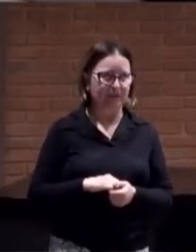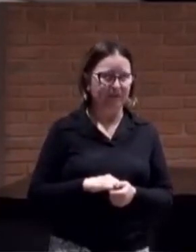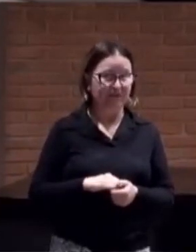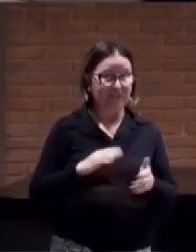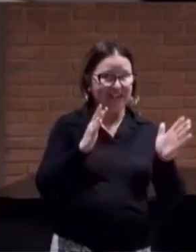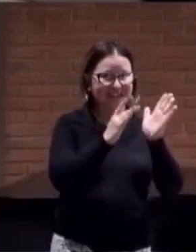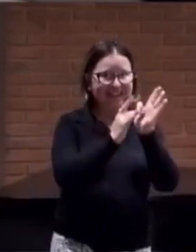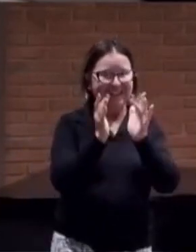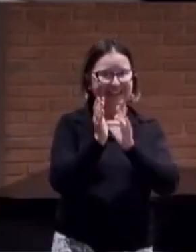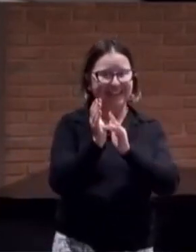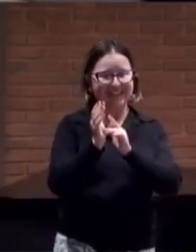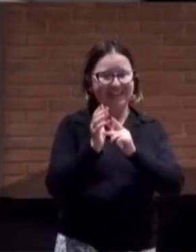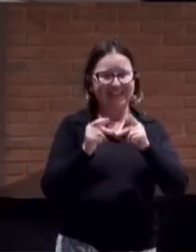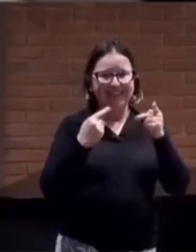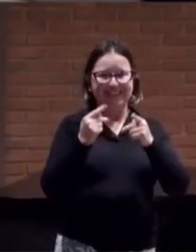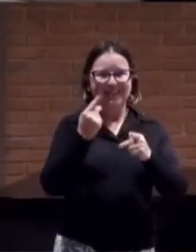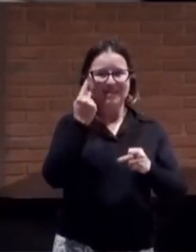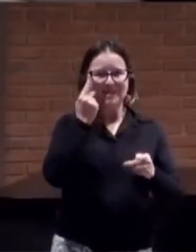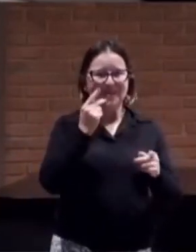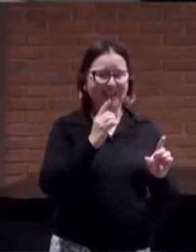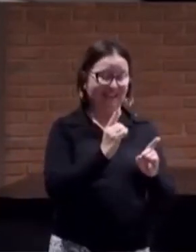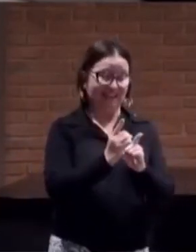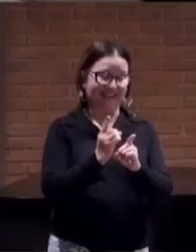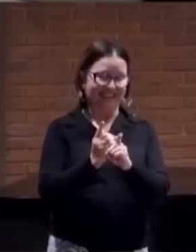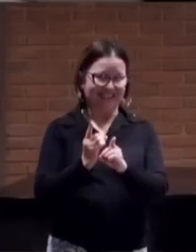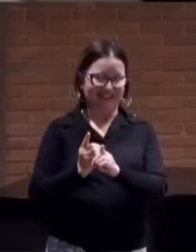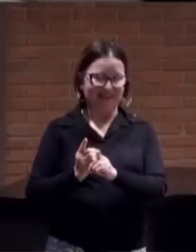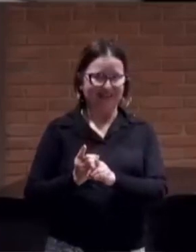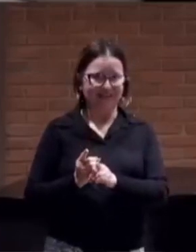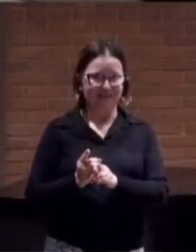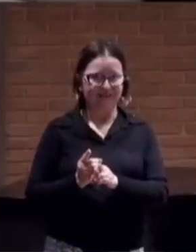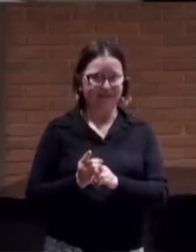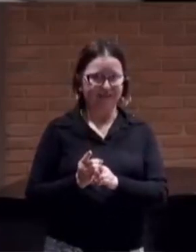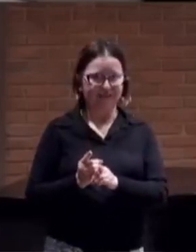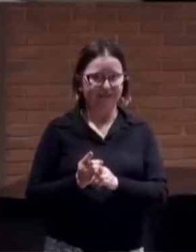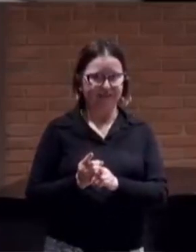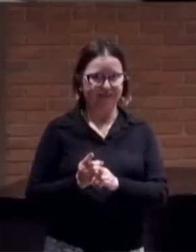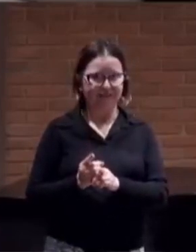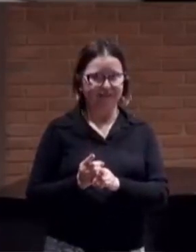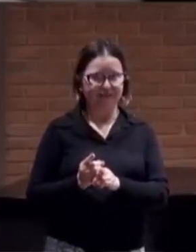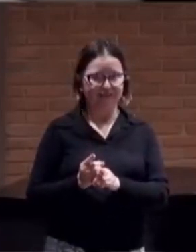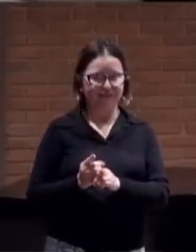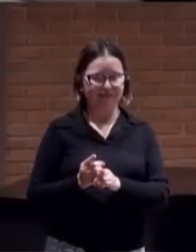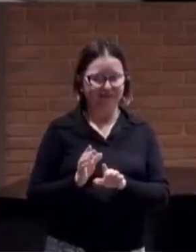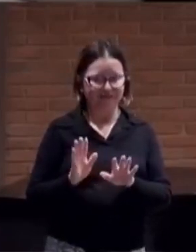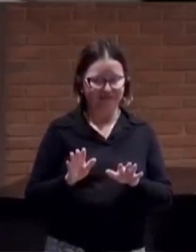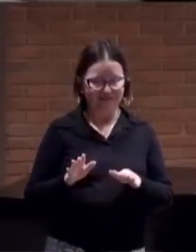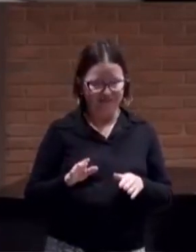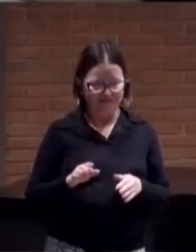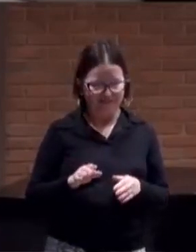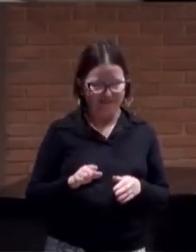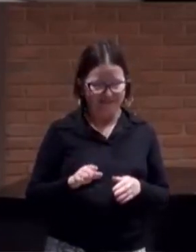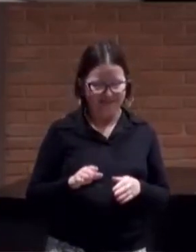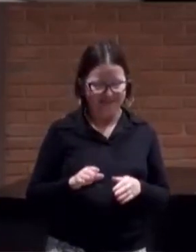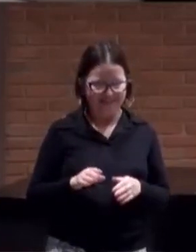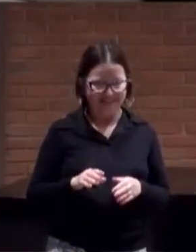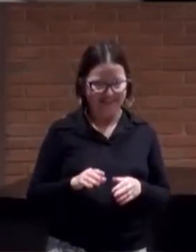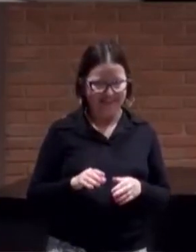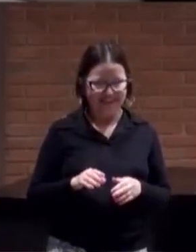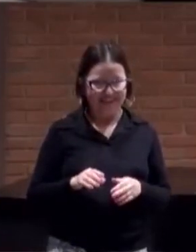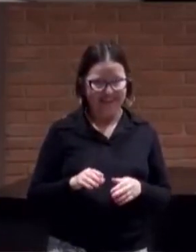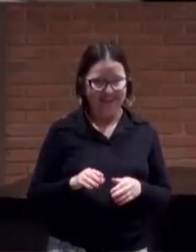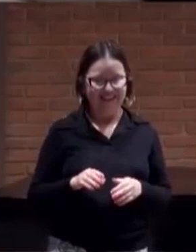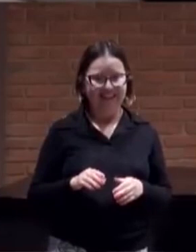Jesus dizendo para os seus discípulos: olha, turma, eu só vou deixar o versículo de domingo que vem